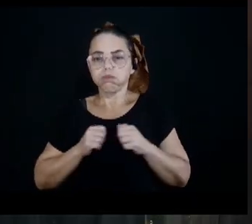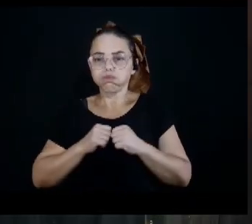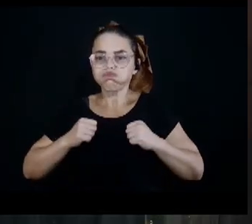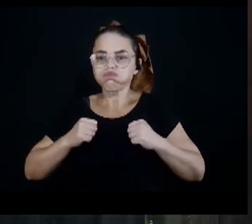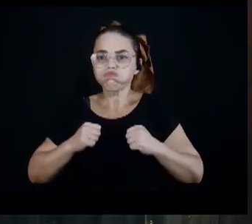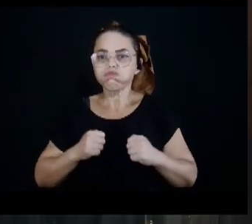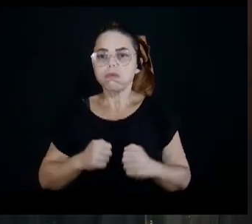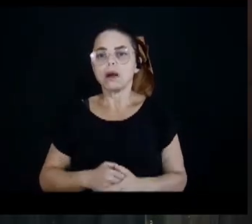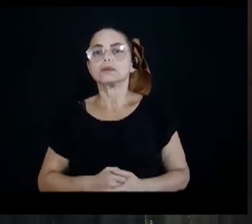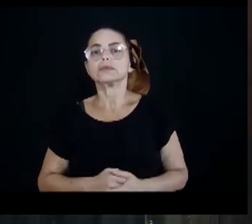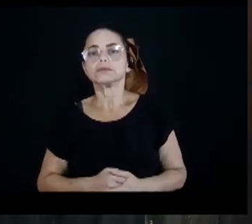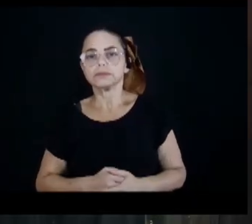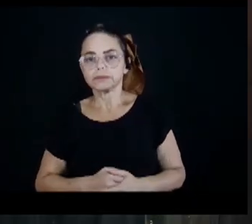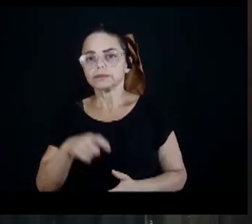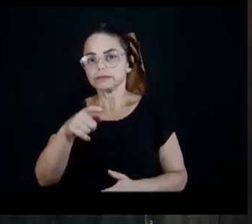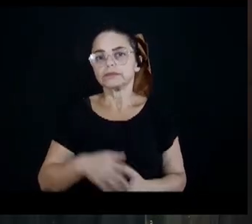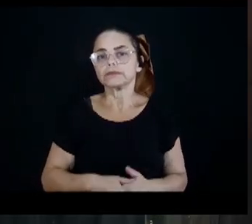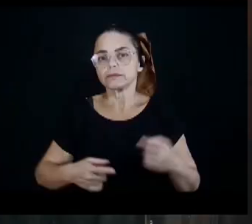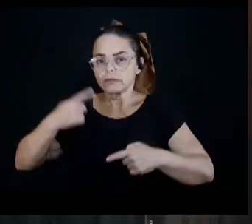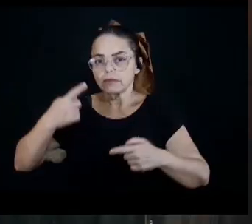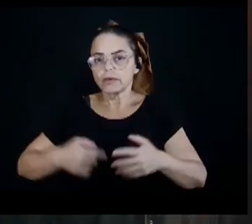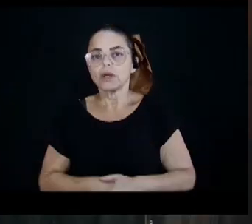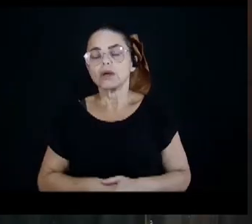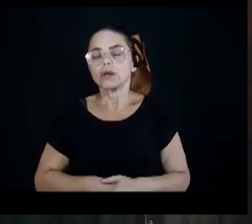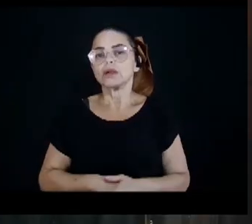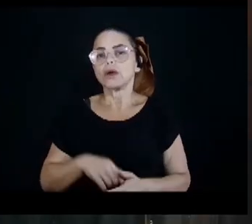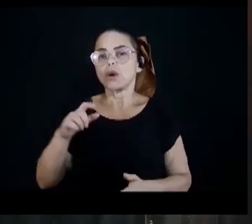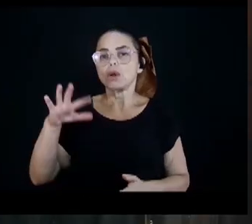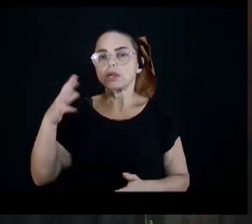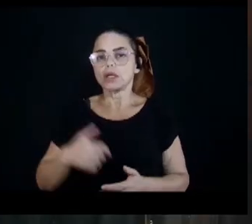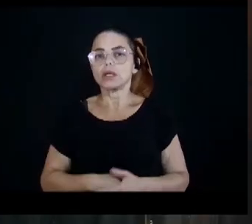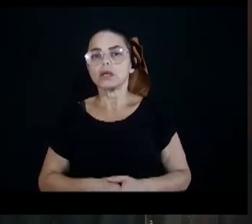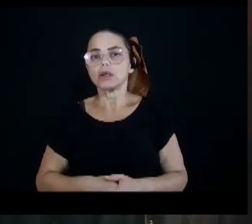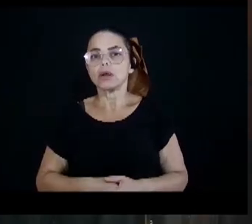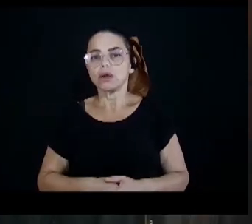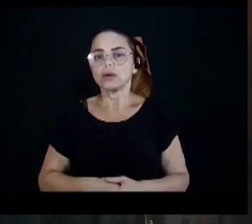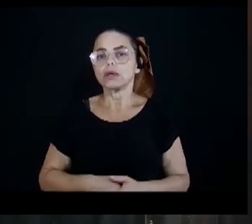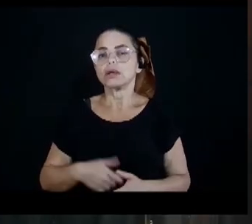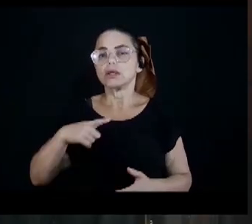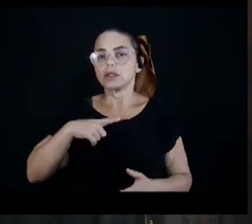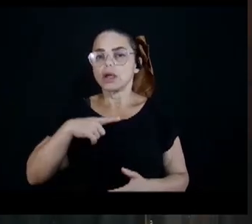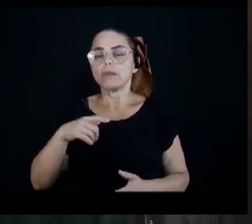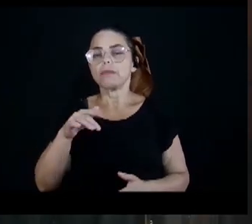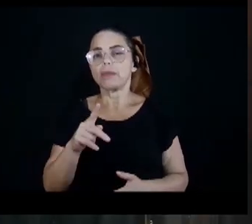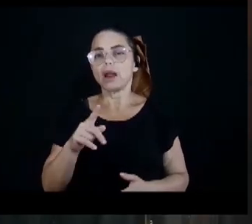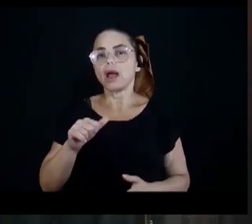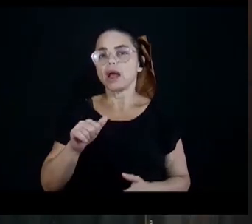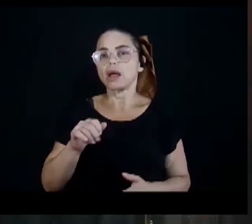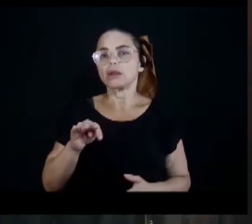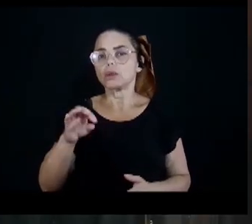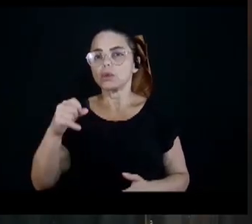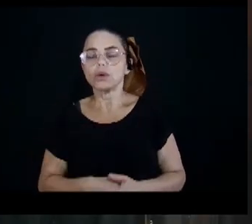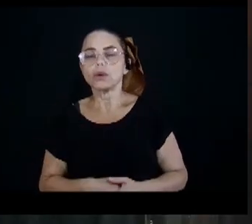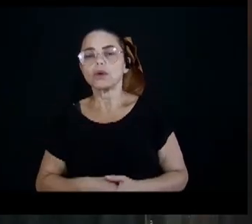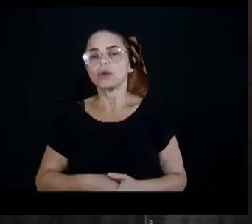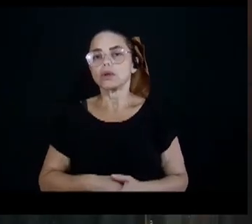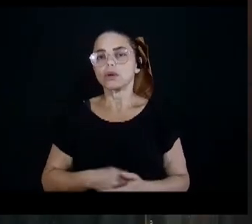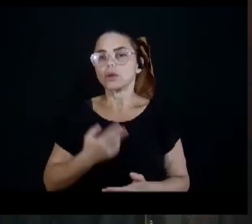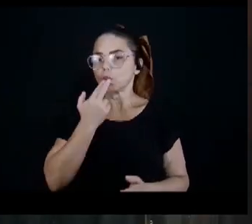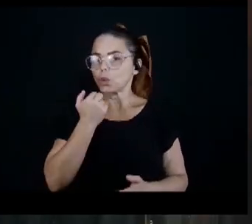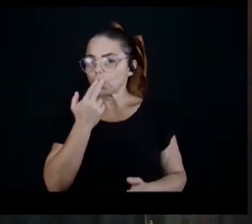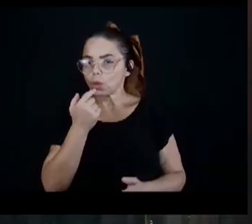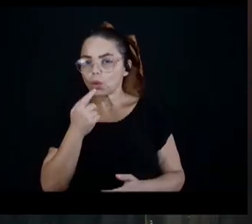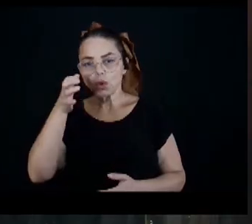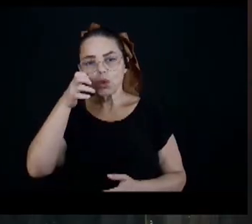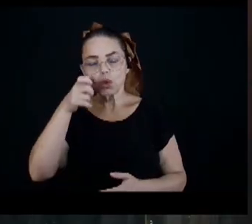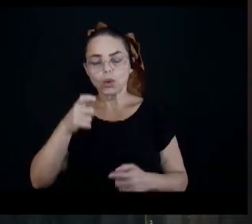discussão muito grande sobre essa palavra, o efeito platô existe, não existe, né? Os nutricionistas que estiver nos assistindo vão dizer que isso